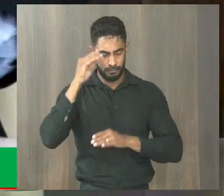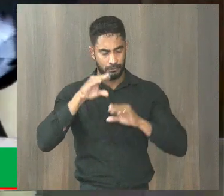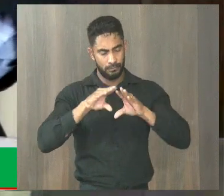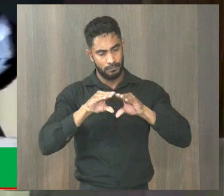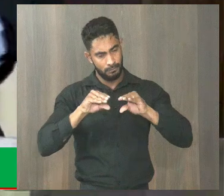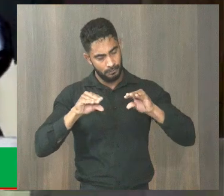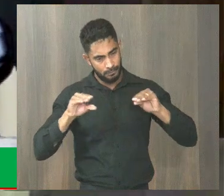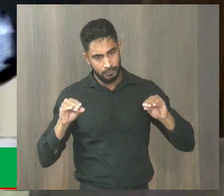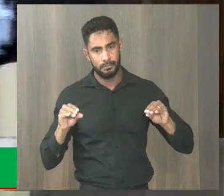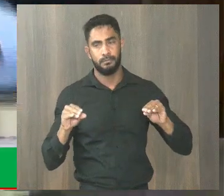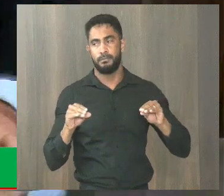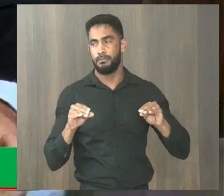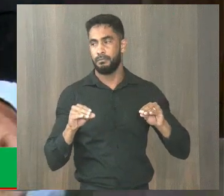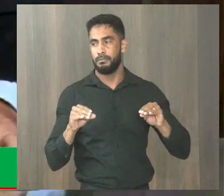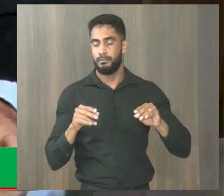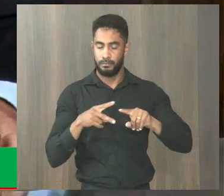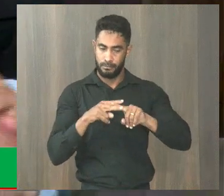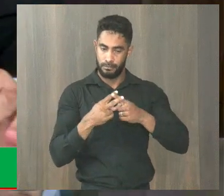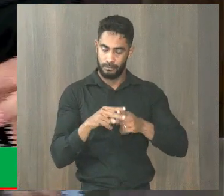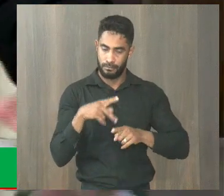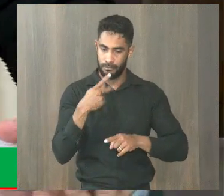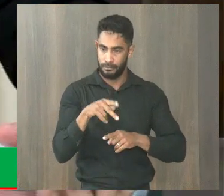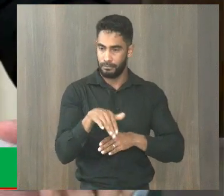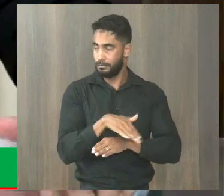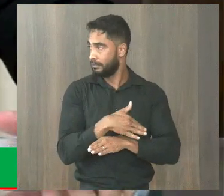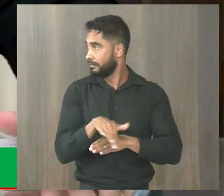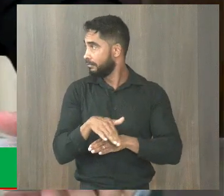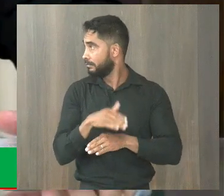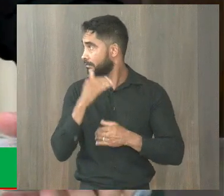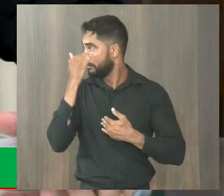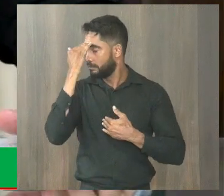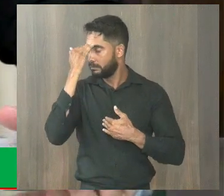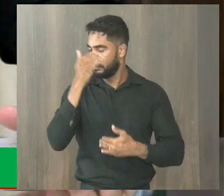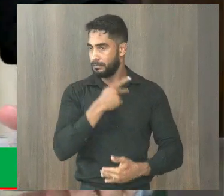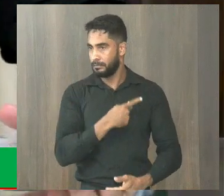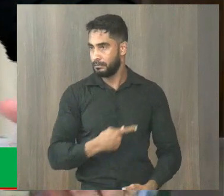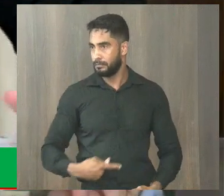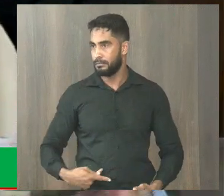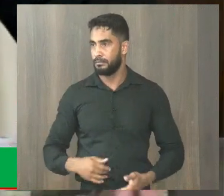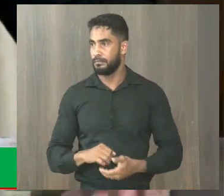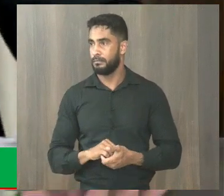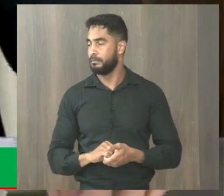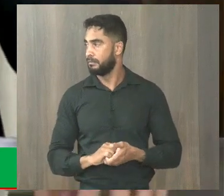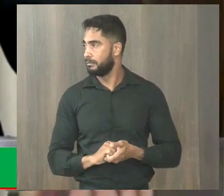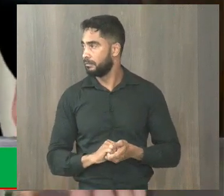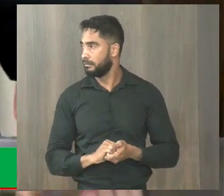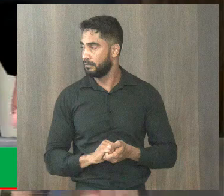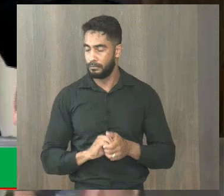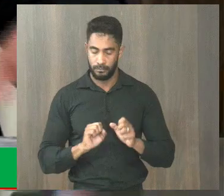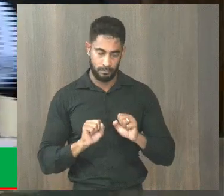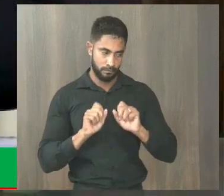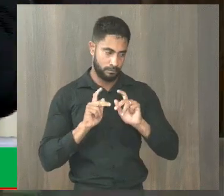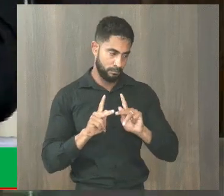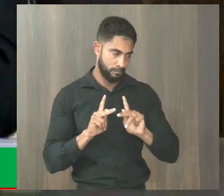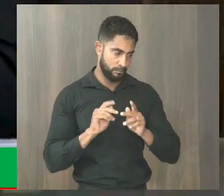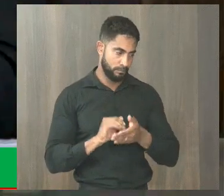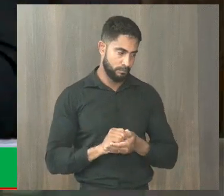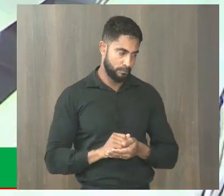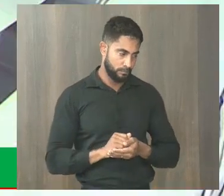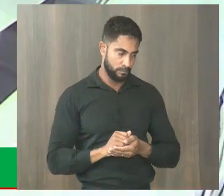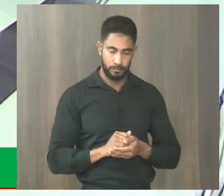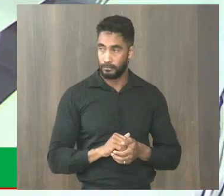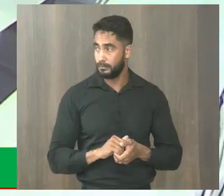à questão dessa pavimentação dessa via. Obrigado. Obrigado, colega. Ok.